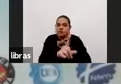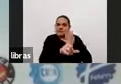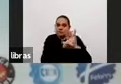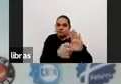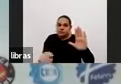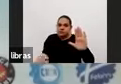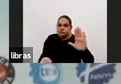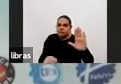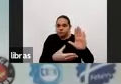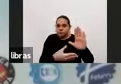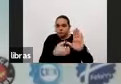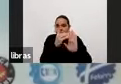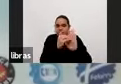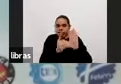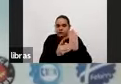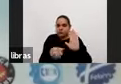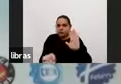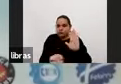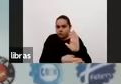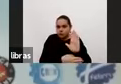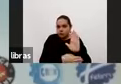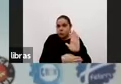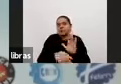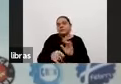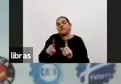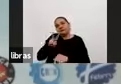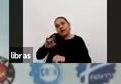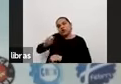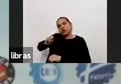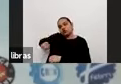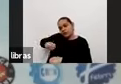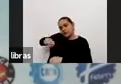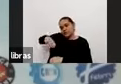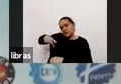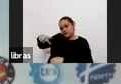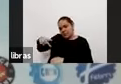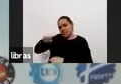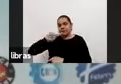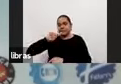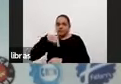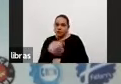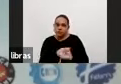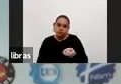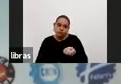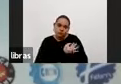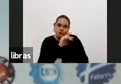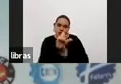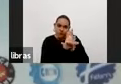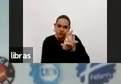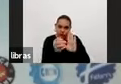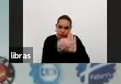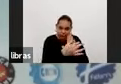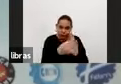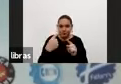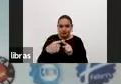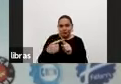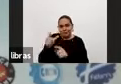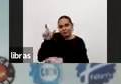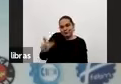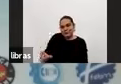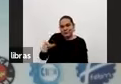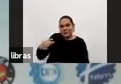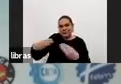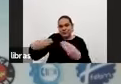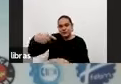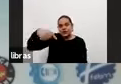um novo decreto, uma nova medida provisória e depois um novo número de lei. Porque o Guedes, no final de semana, na Folha de São